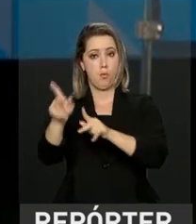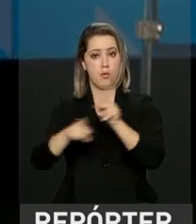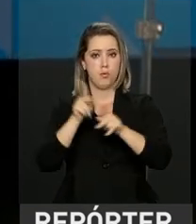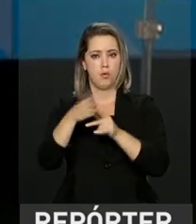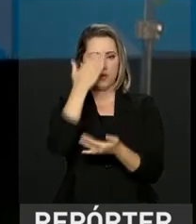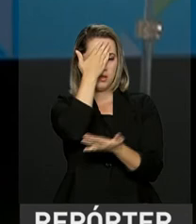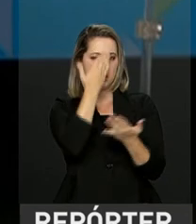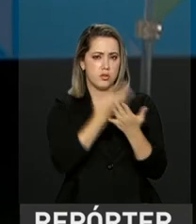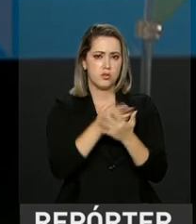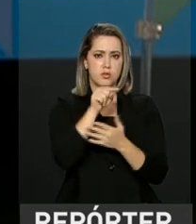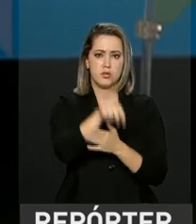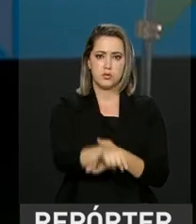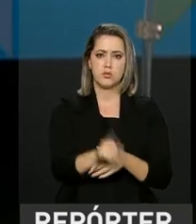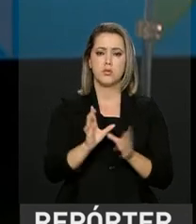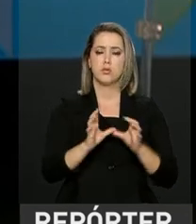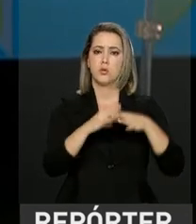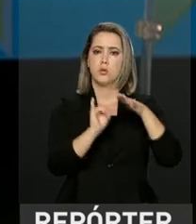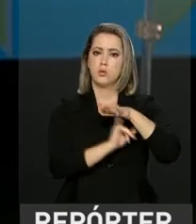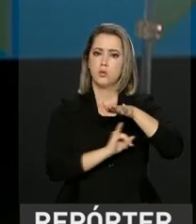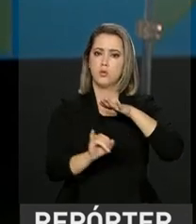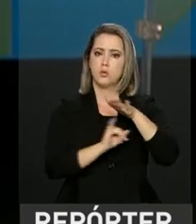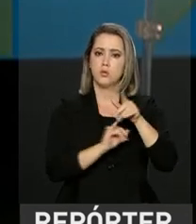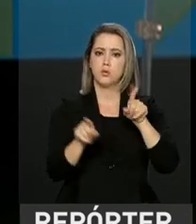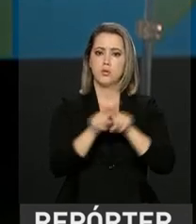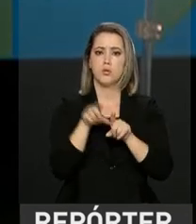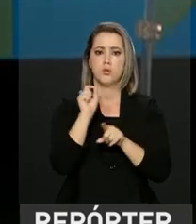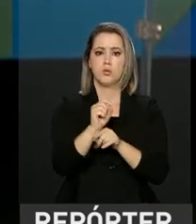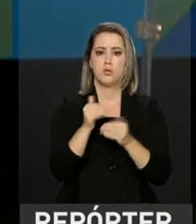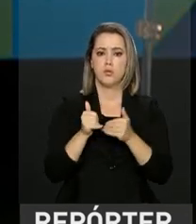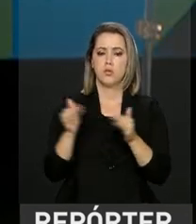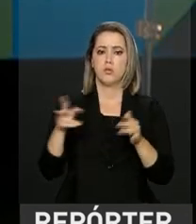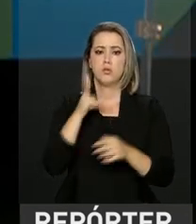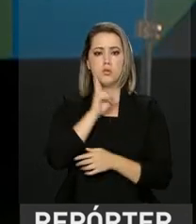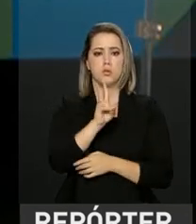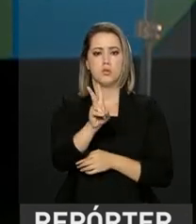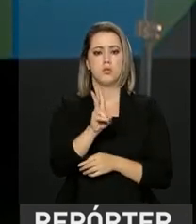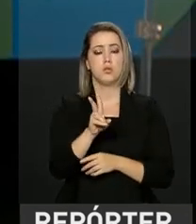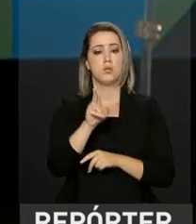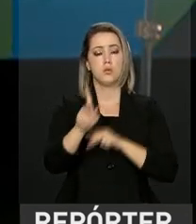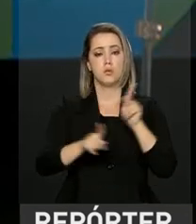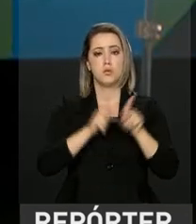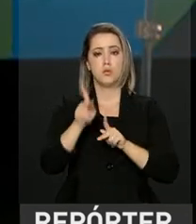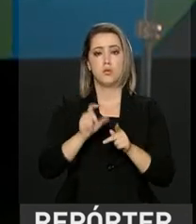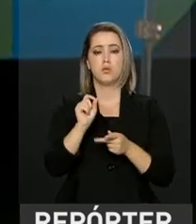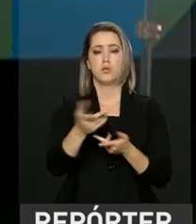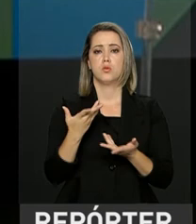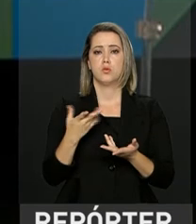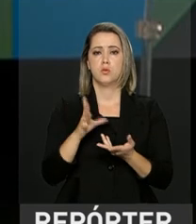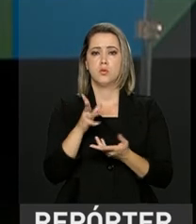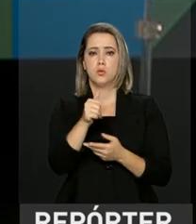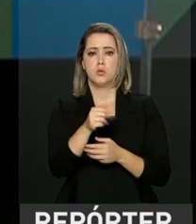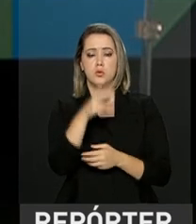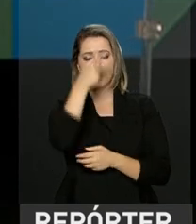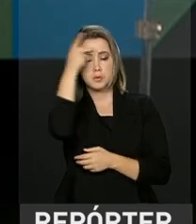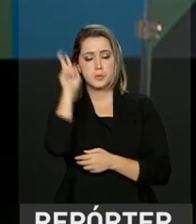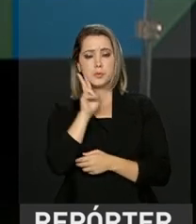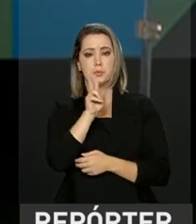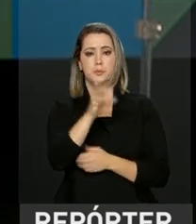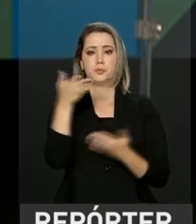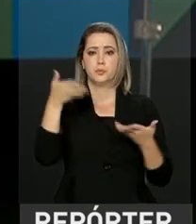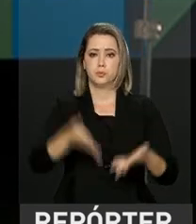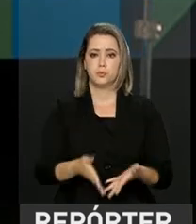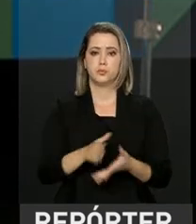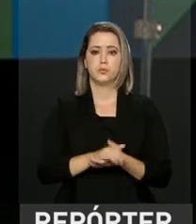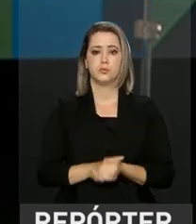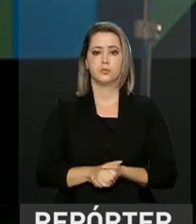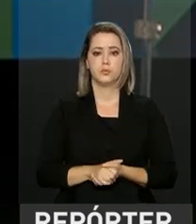recuperar a confiança das 12 pessoas e países vão com a funcionar haver oposição que estamos vendo todos os estrangeiros aqui é